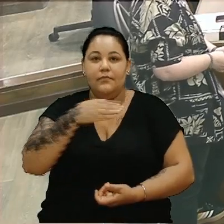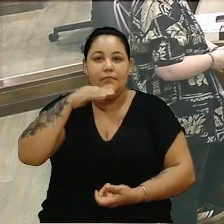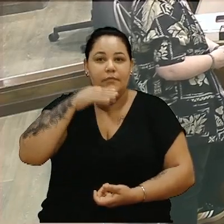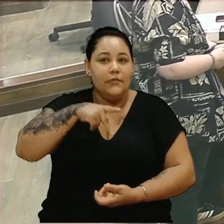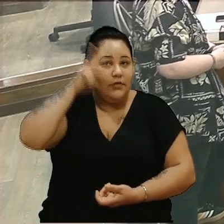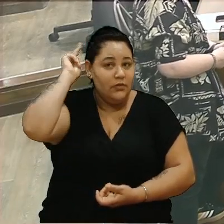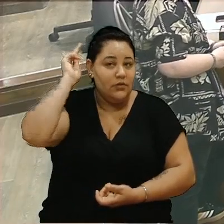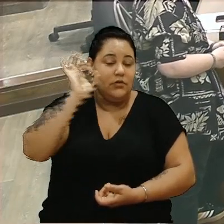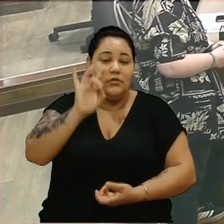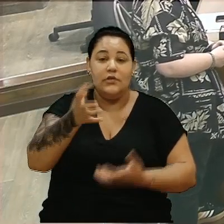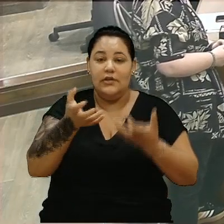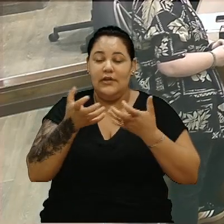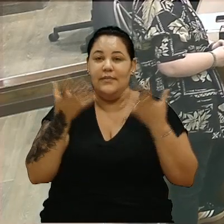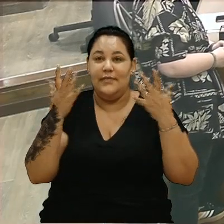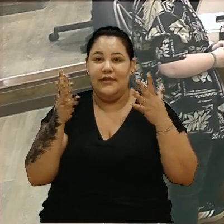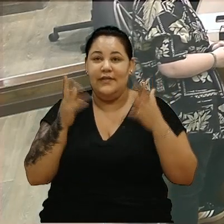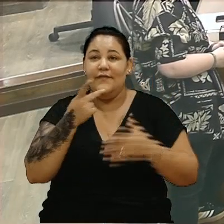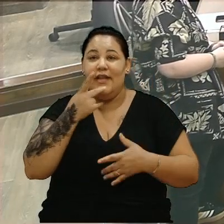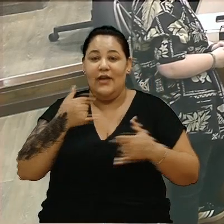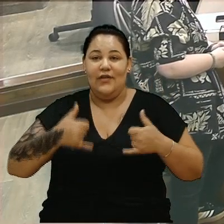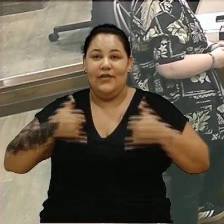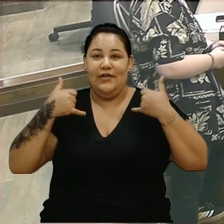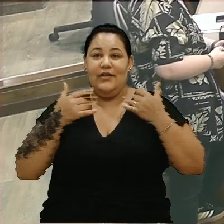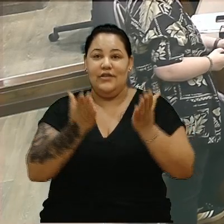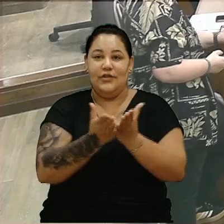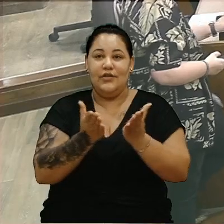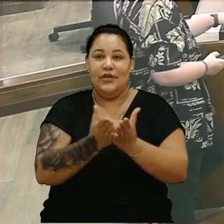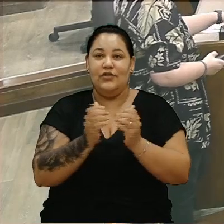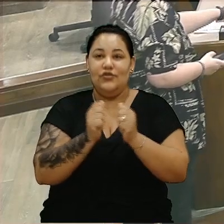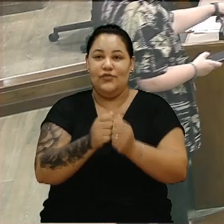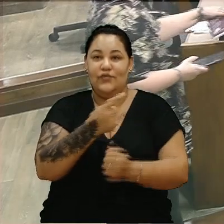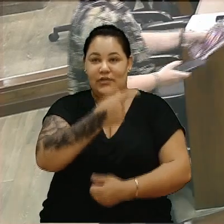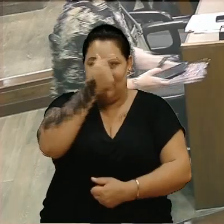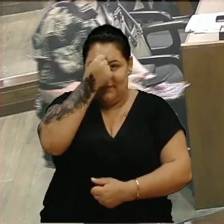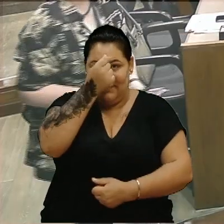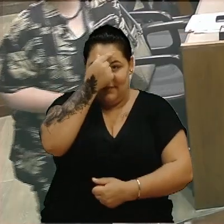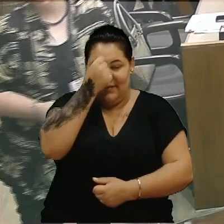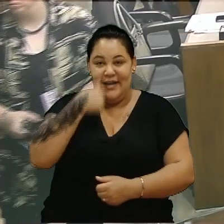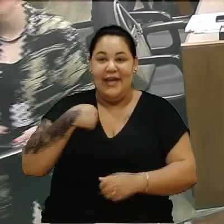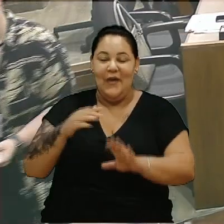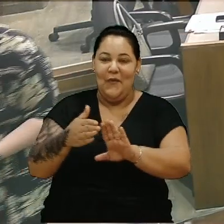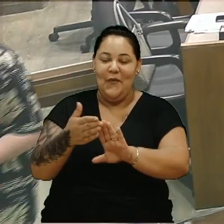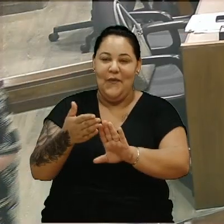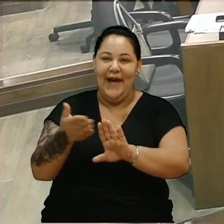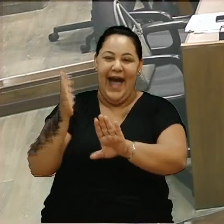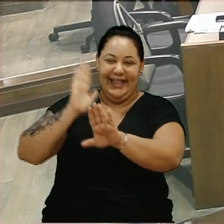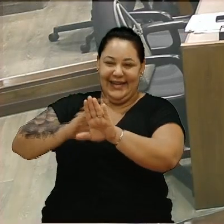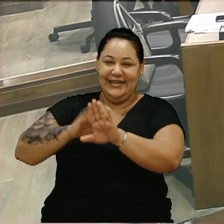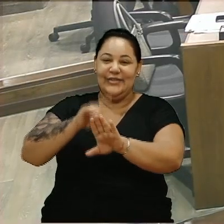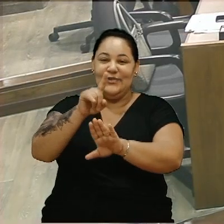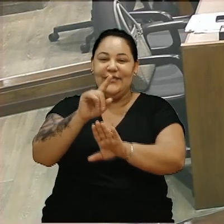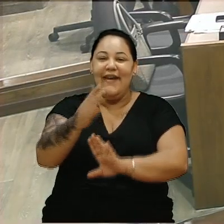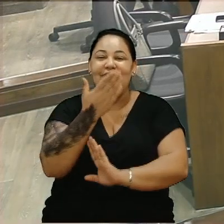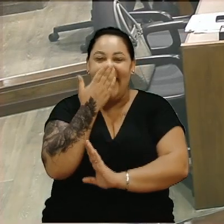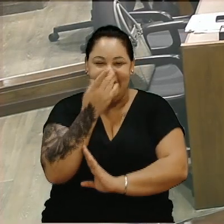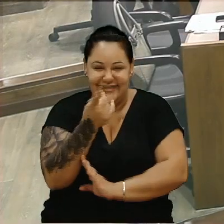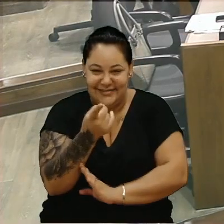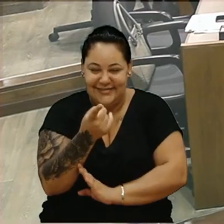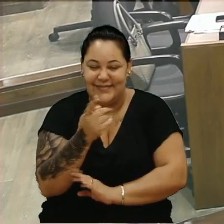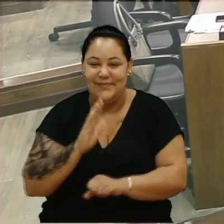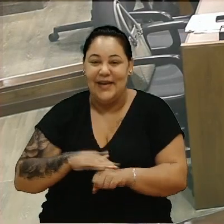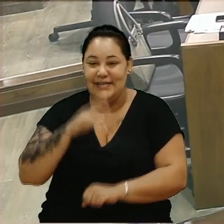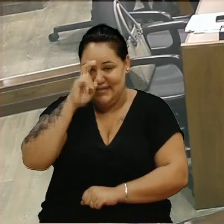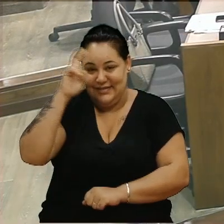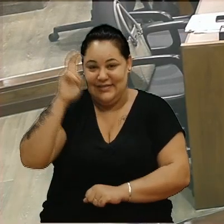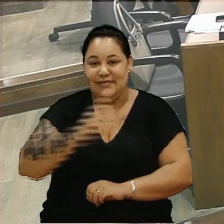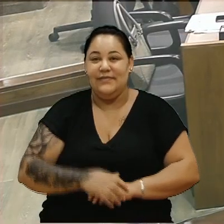só te parabenizar e dizer que dá orgulho. Estudei contigo na faculdade, eu era mais da turma do fundão e tu lá da frente, era mais aplicado. E também eu vejo que tu é